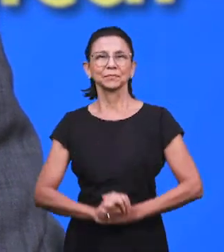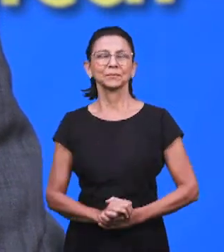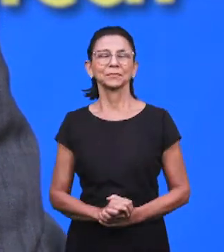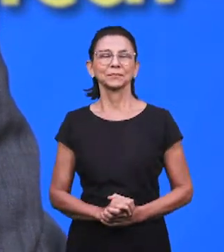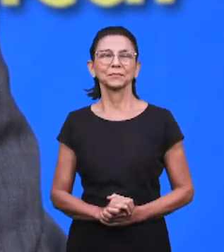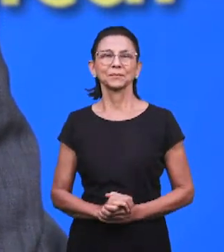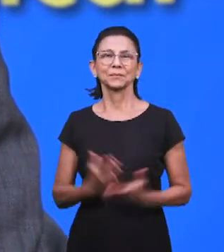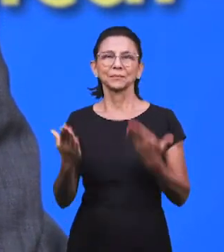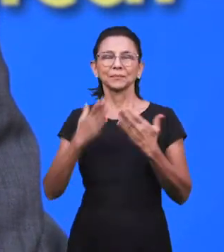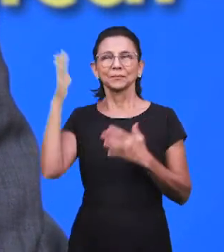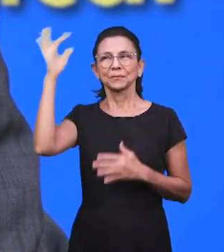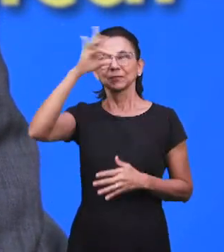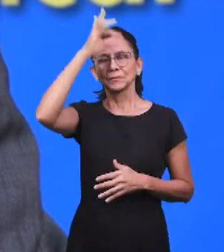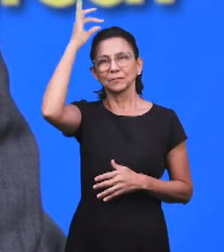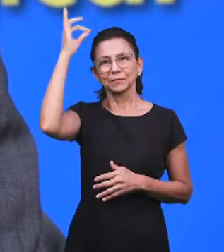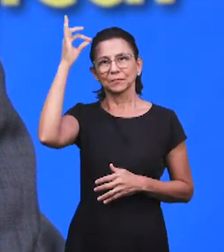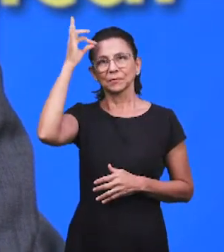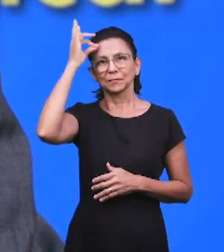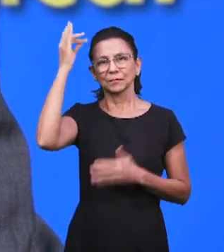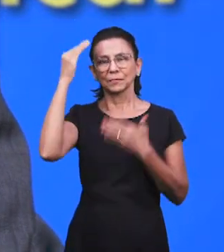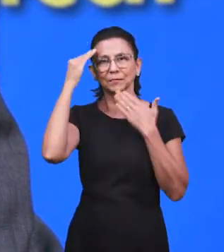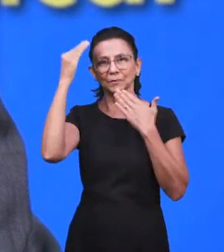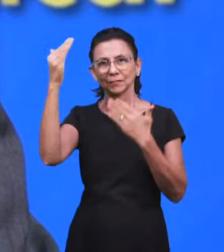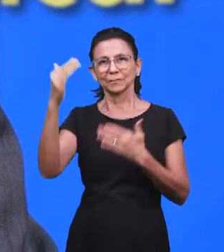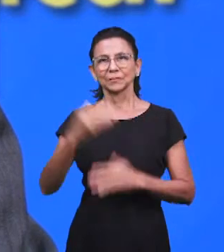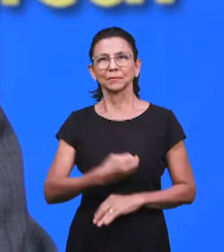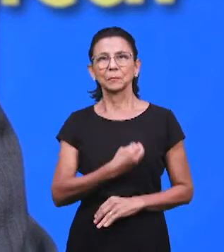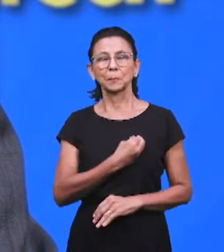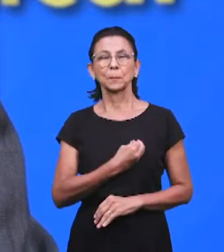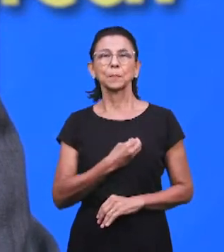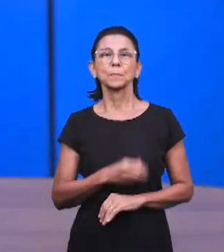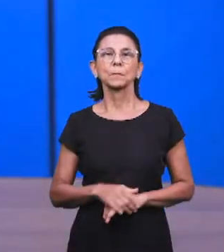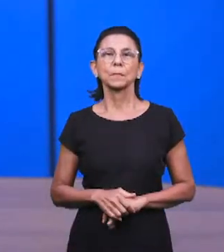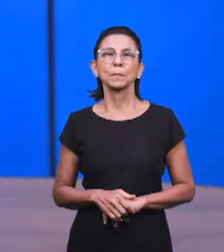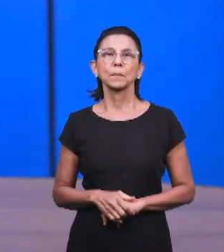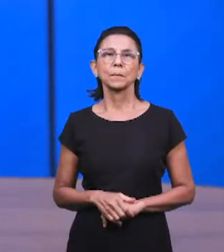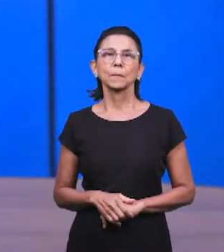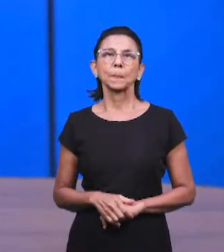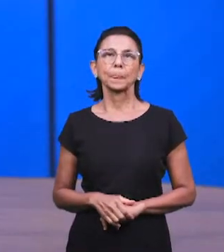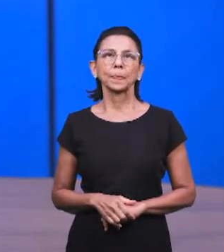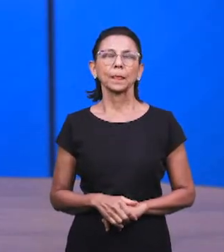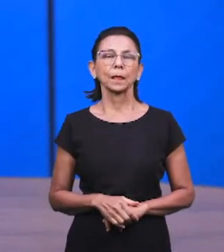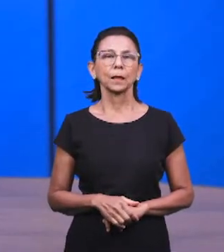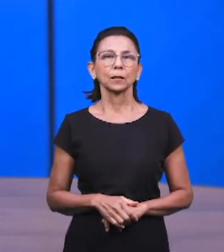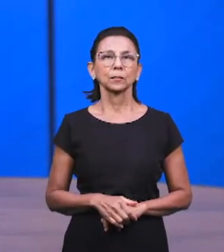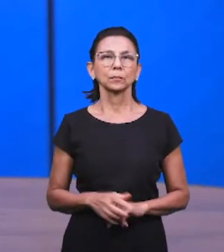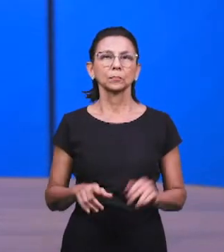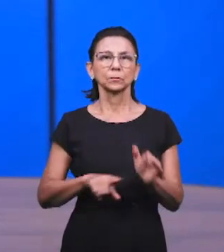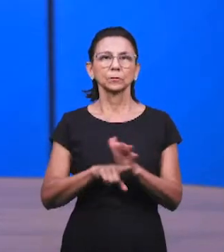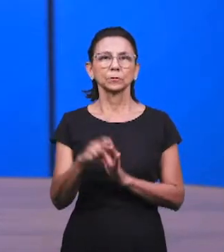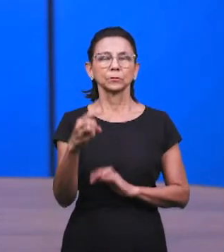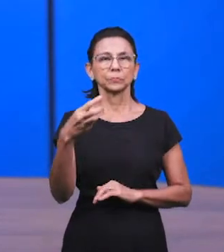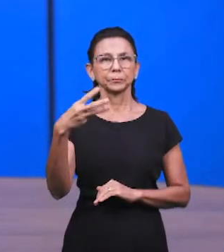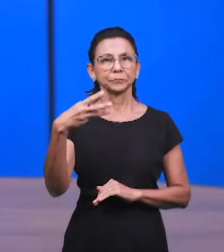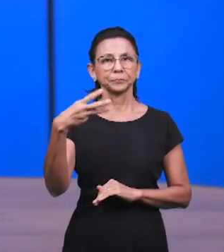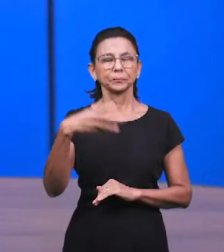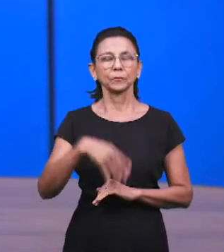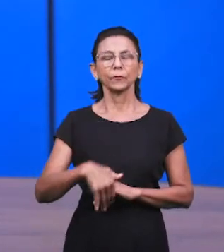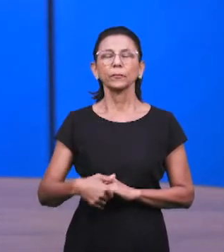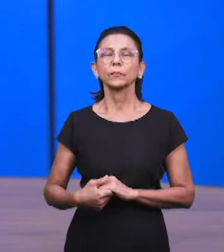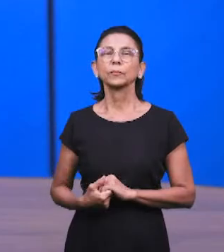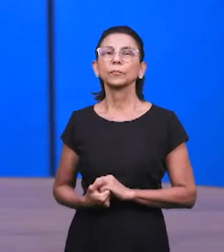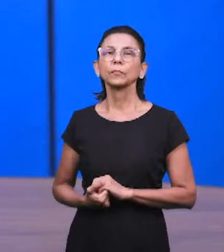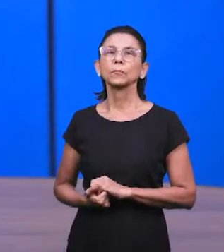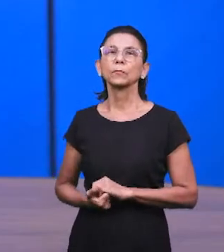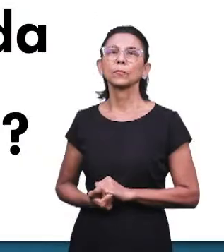participação. Obrigado pela colaboração da irmã. Glória a Jesus. Muito bem, vamos então para a nossa terceira pergunta. E a terceira pergunta